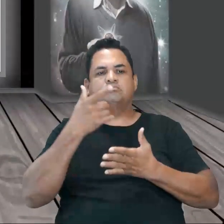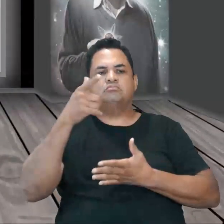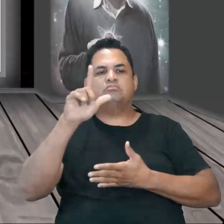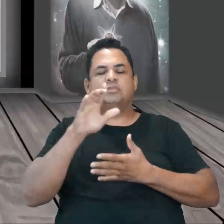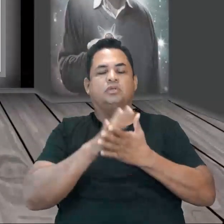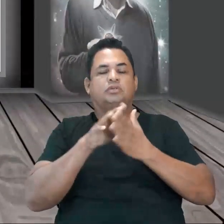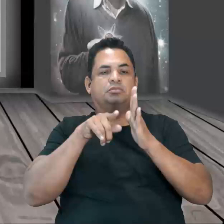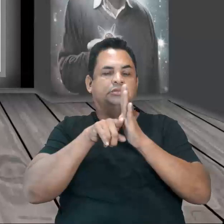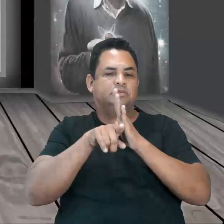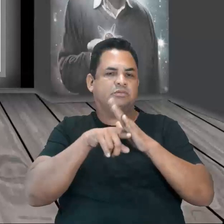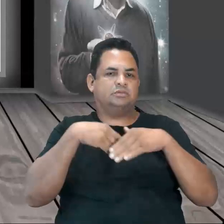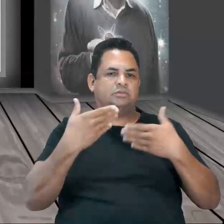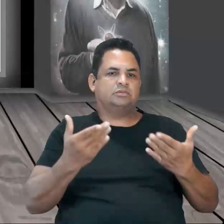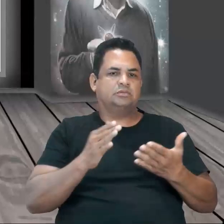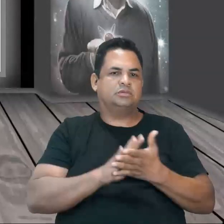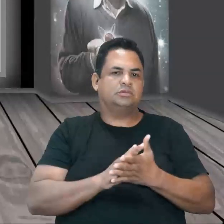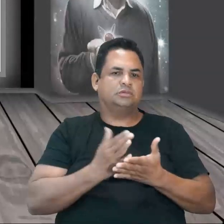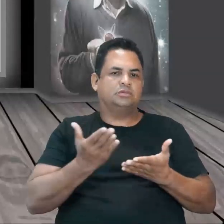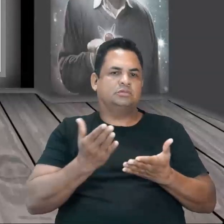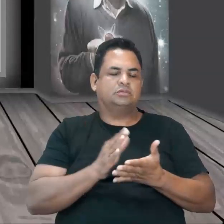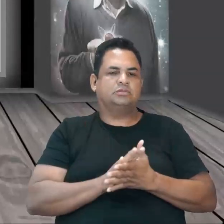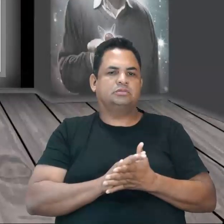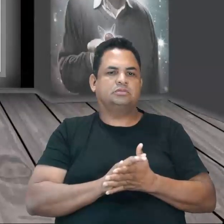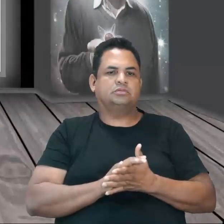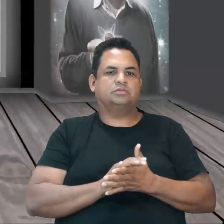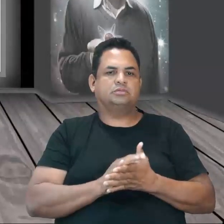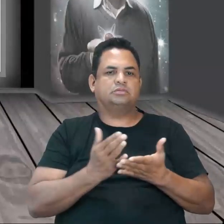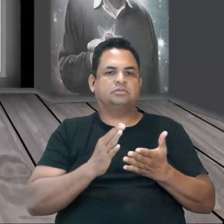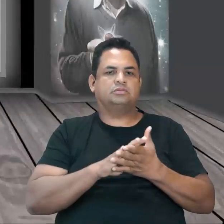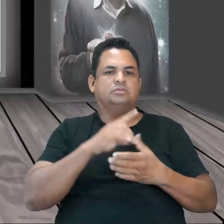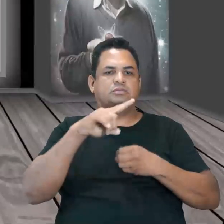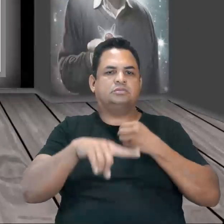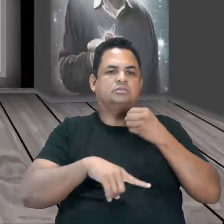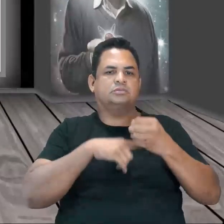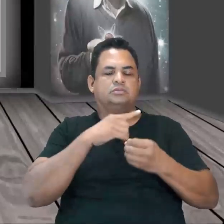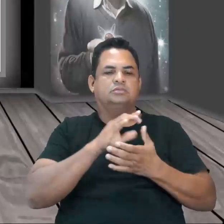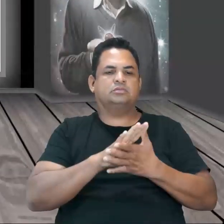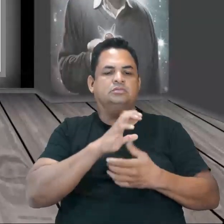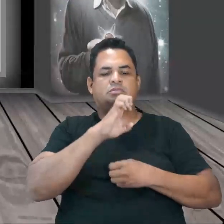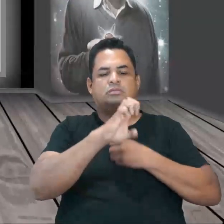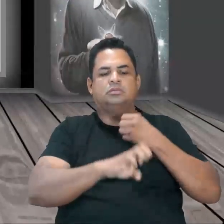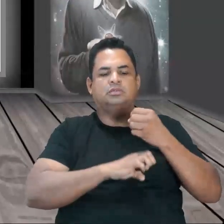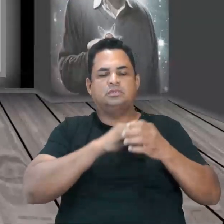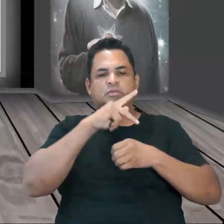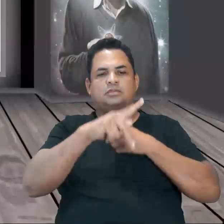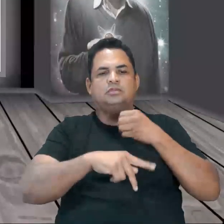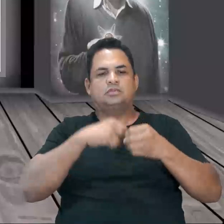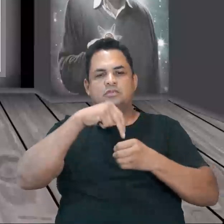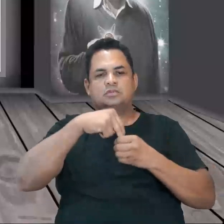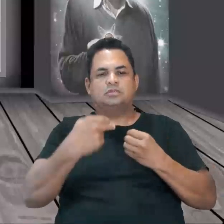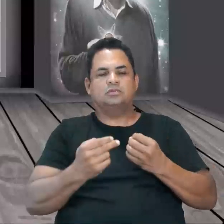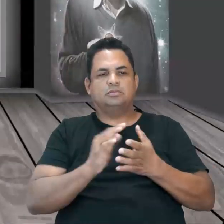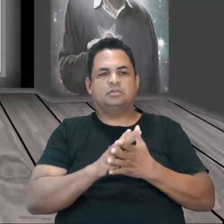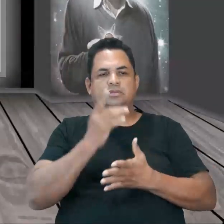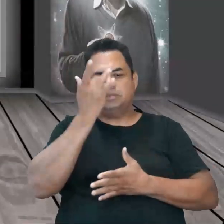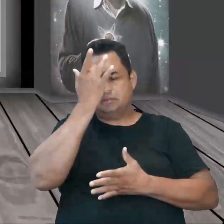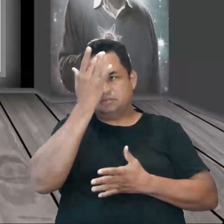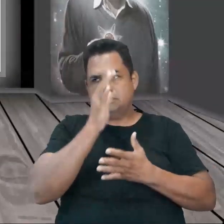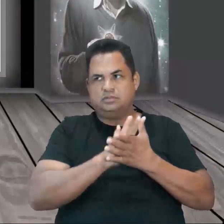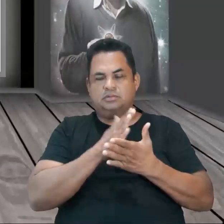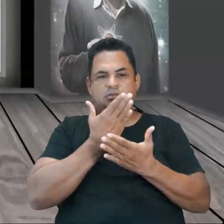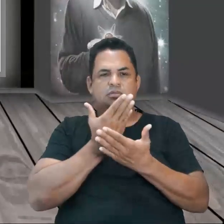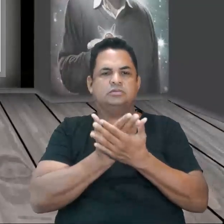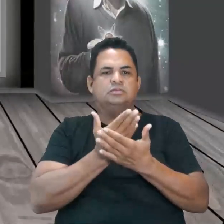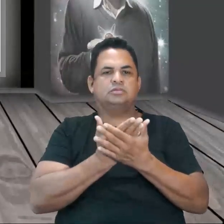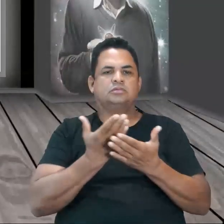Por enquanto, vamos considerar apenas que o átomo é elétron, próton e nêutron para facilitar nosso conteúdo, né, Décio? Correto. Mas aí